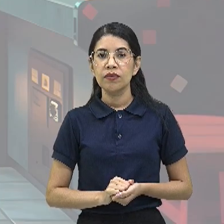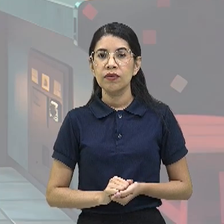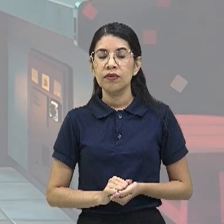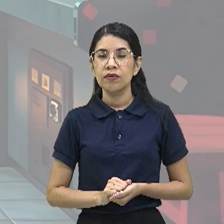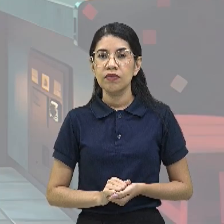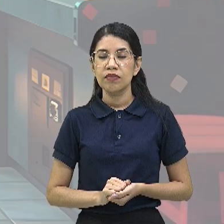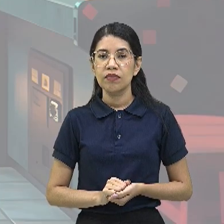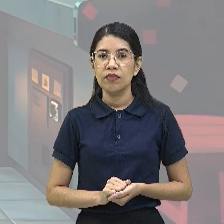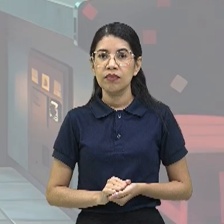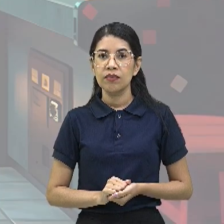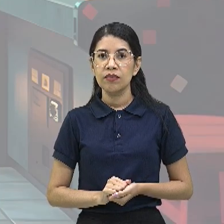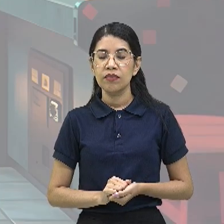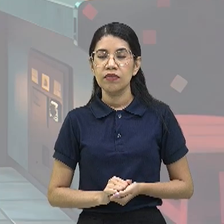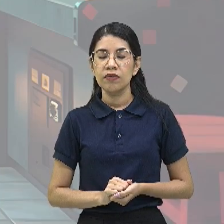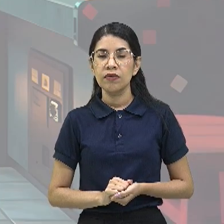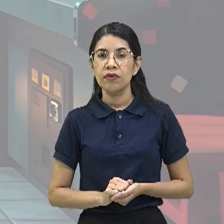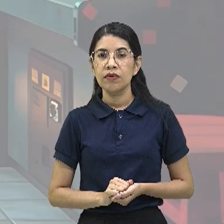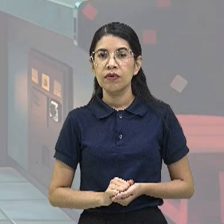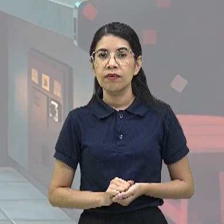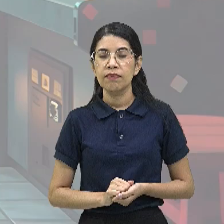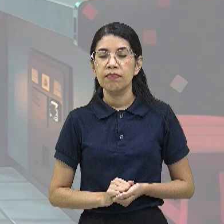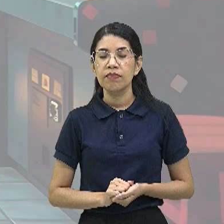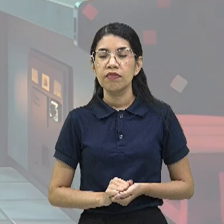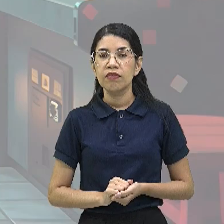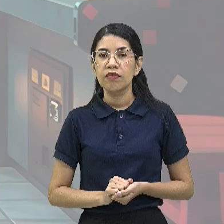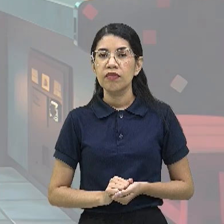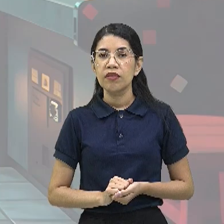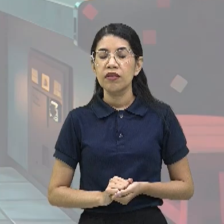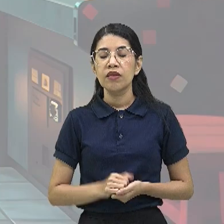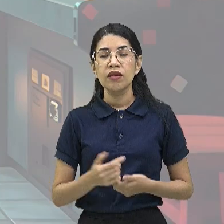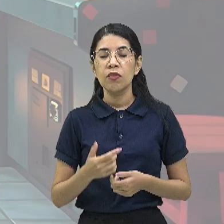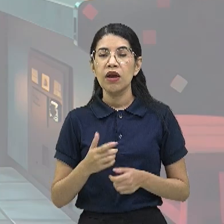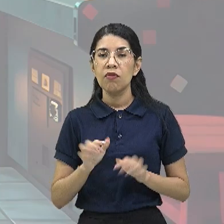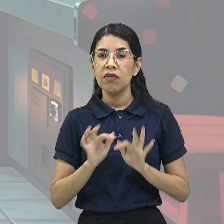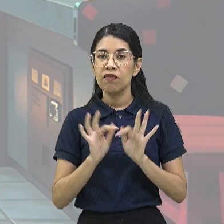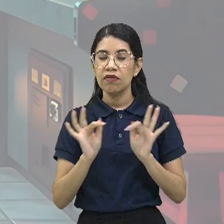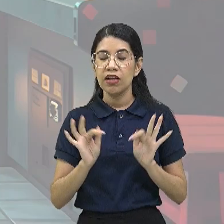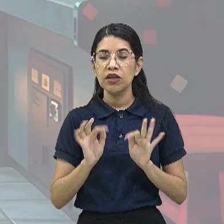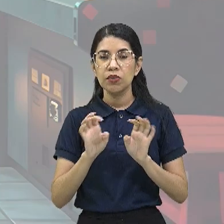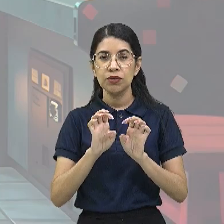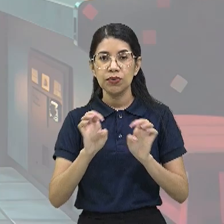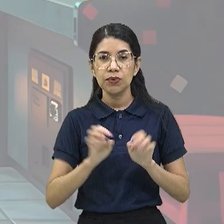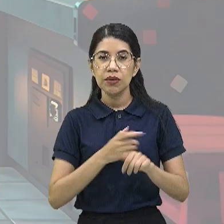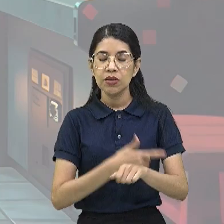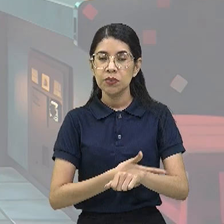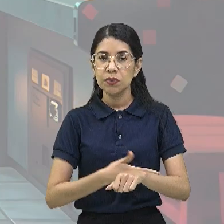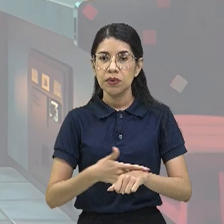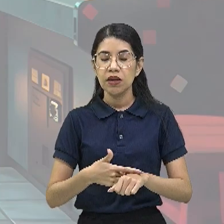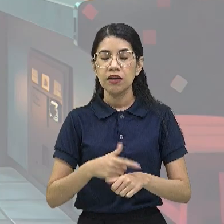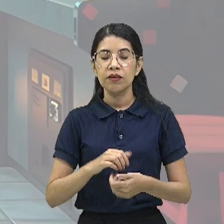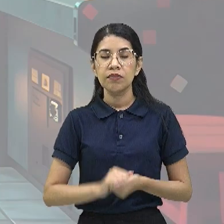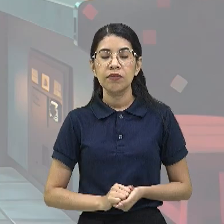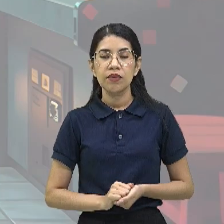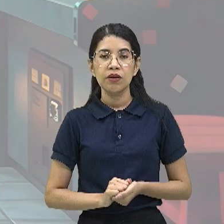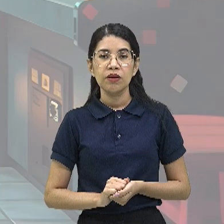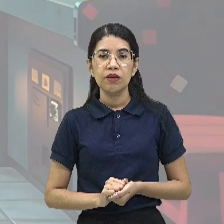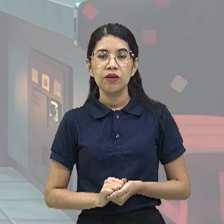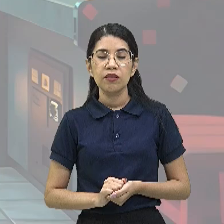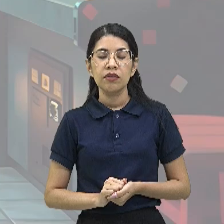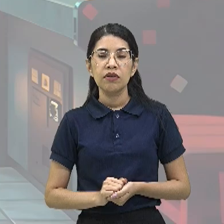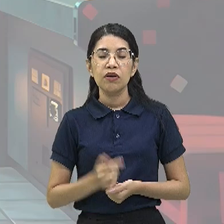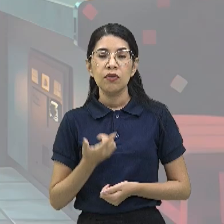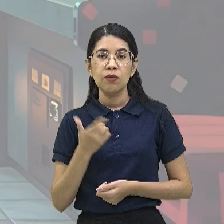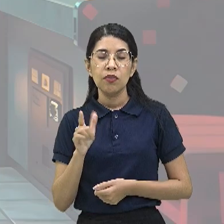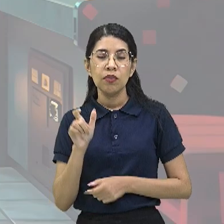money? Tá? Aí, sim, fica mais educado, tá bom? E o Pedro responde assim, o Pedro não, Solomon: